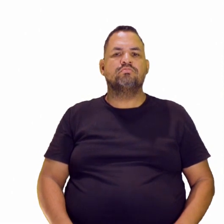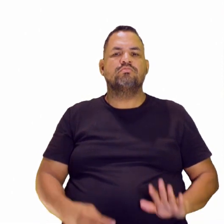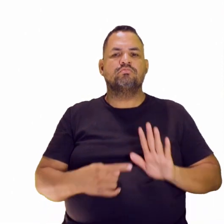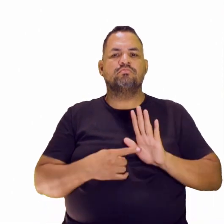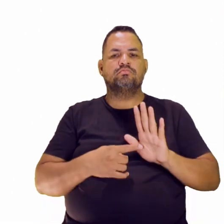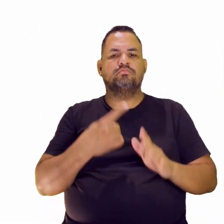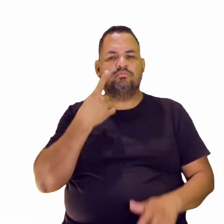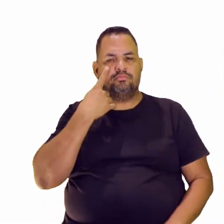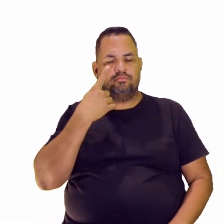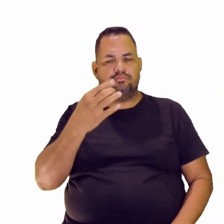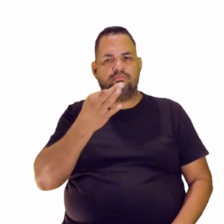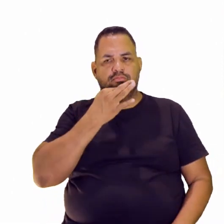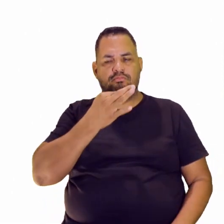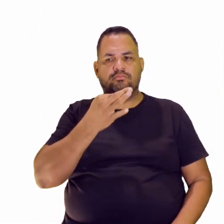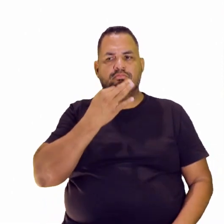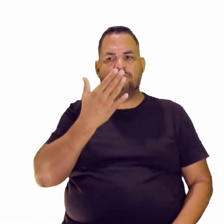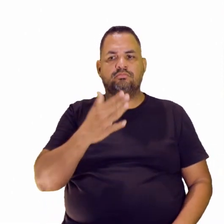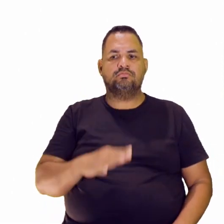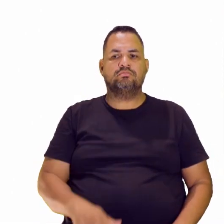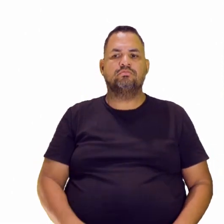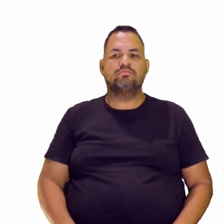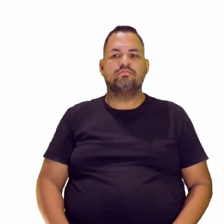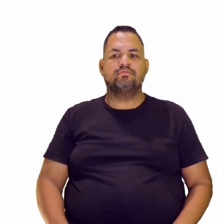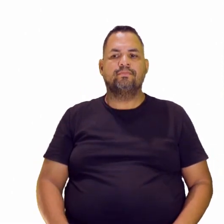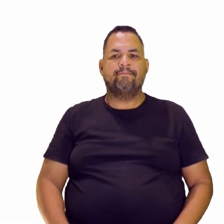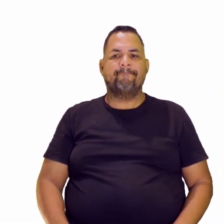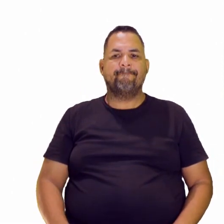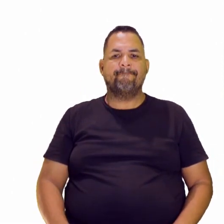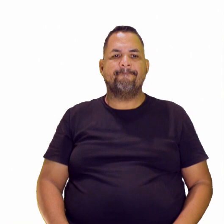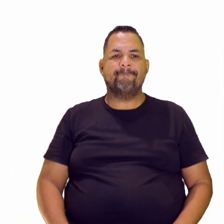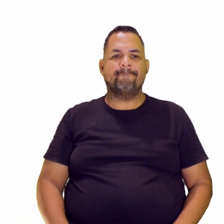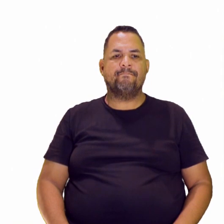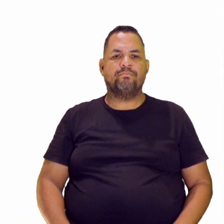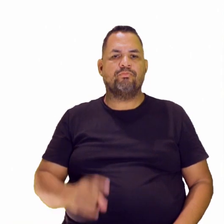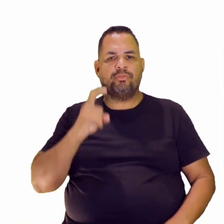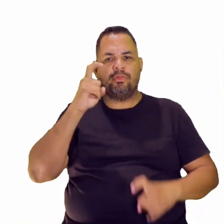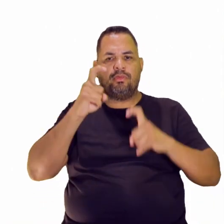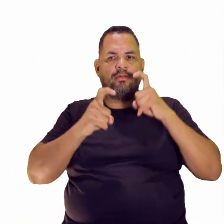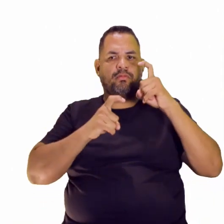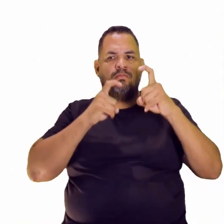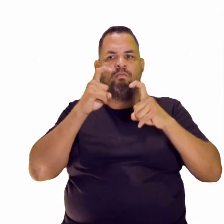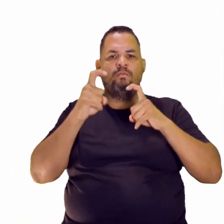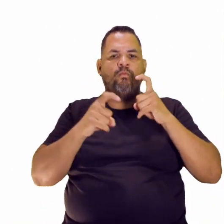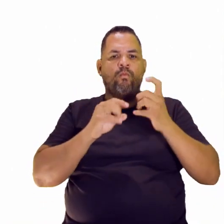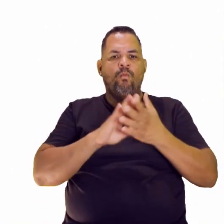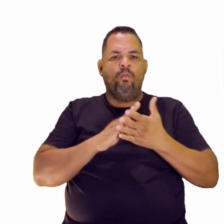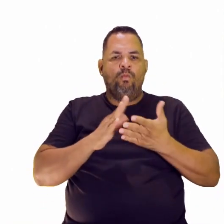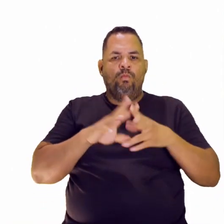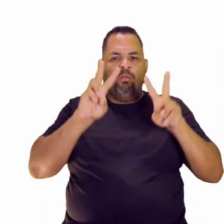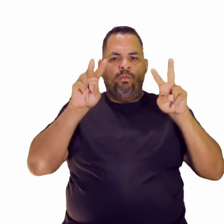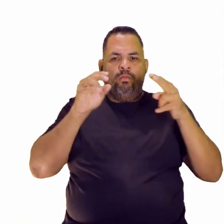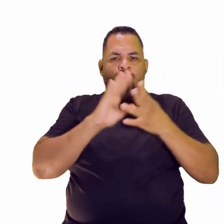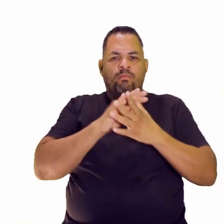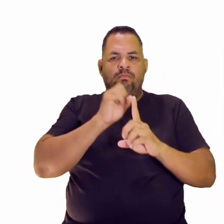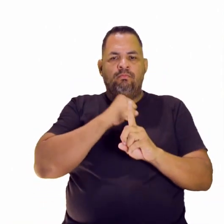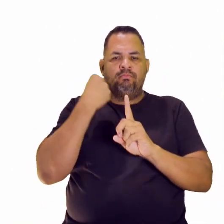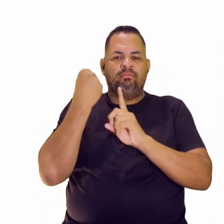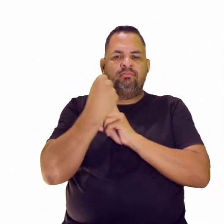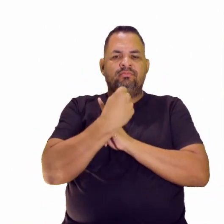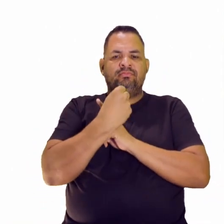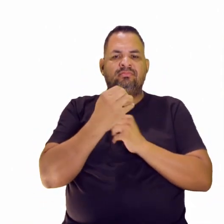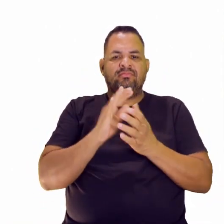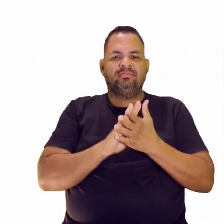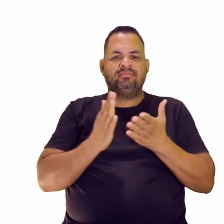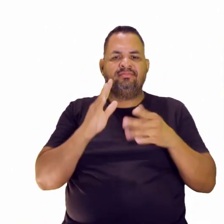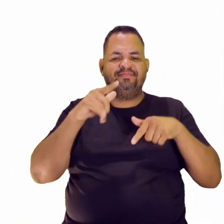mostrar um olhar crítico, né? E ter uma preocupação com o tema social, com